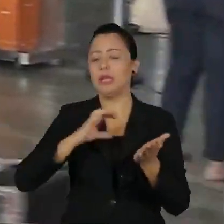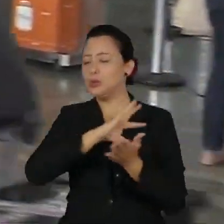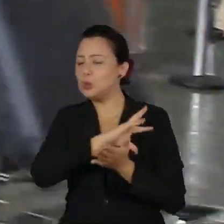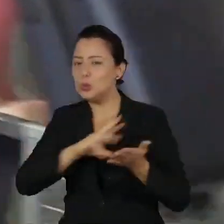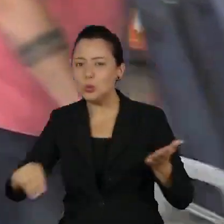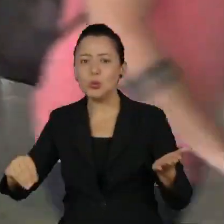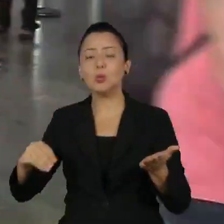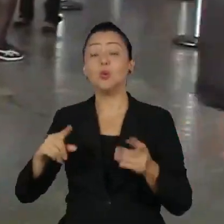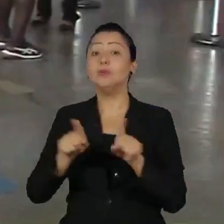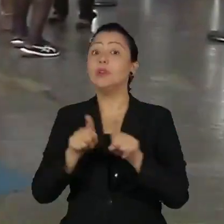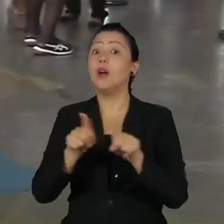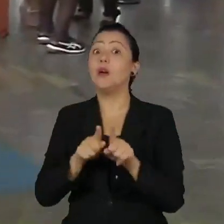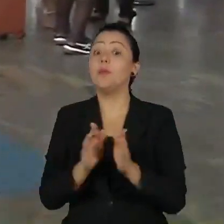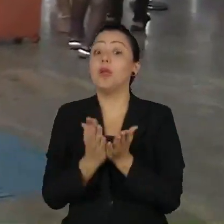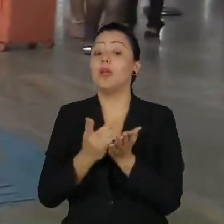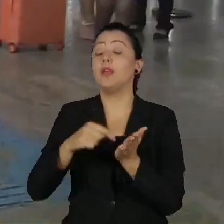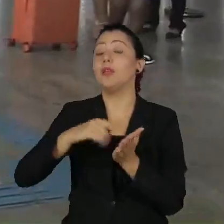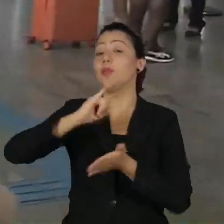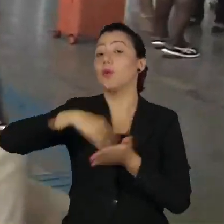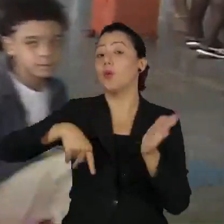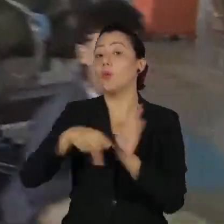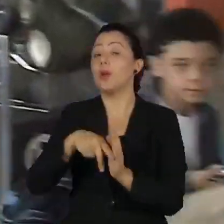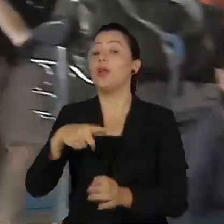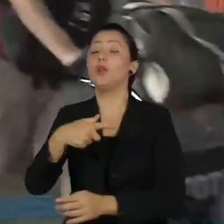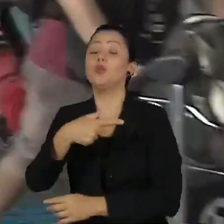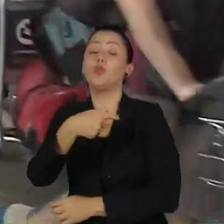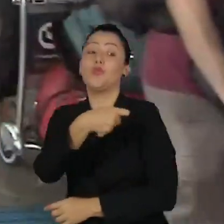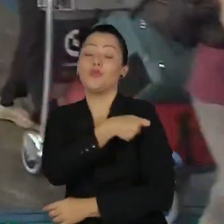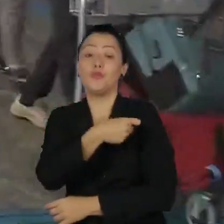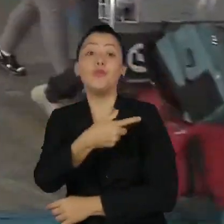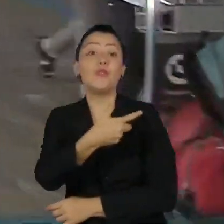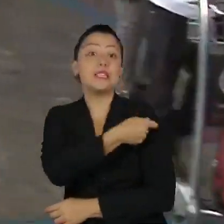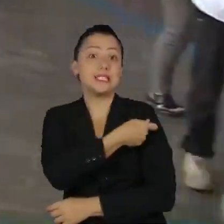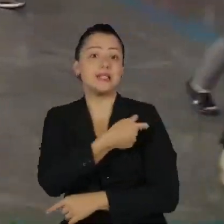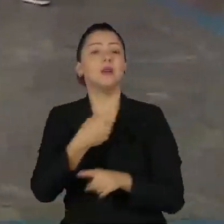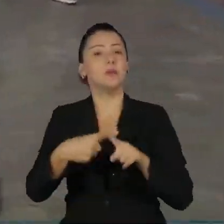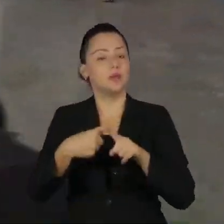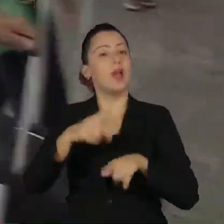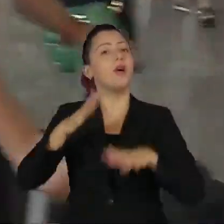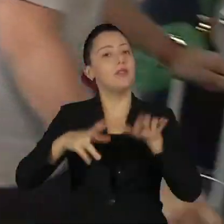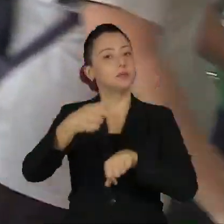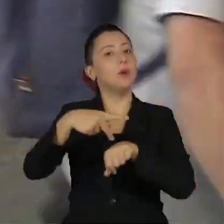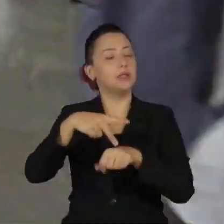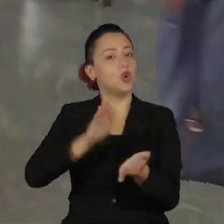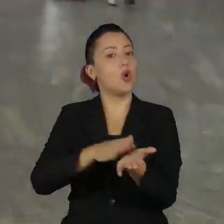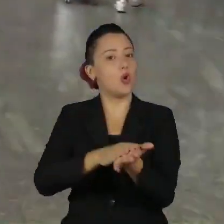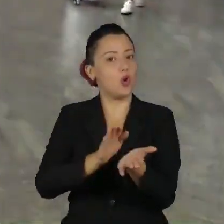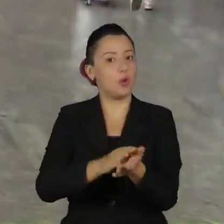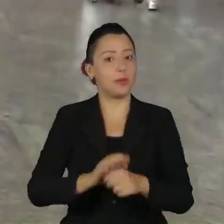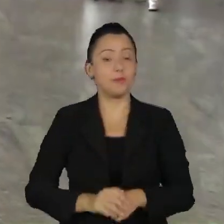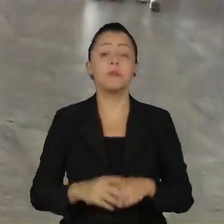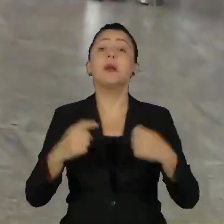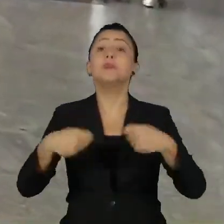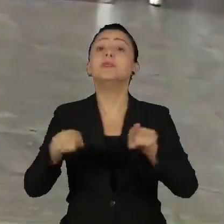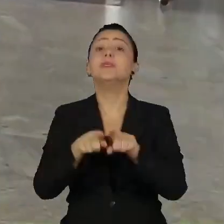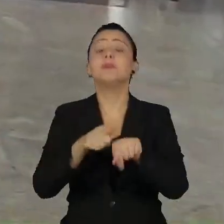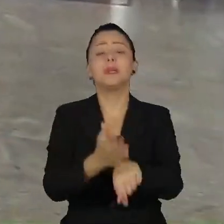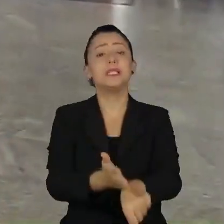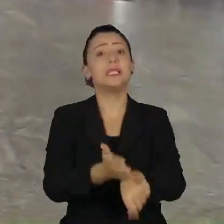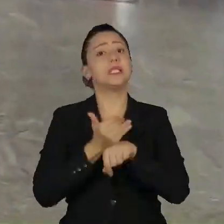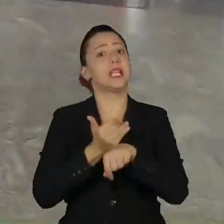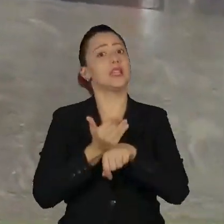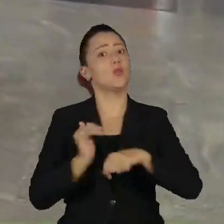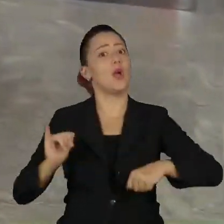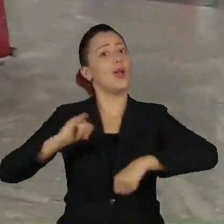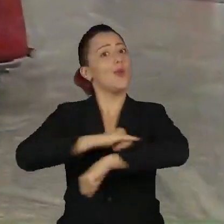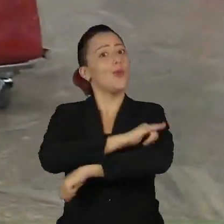comprovantes de vacina que o destino exija antes de sair de casa. Chegar ao aeroporto com antecedência também